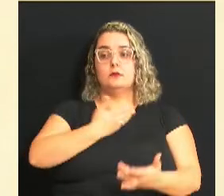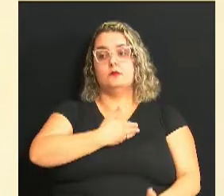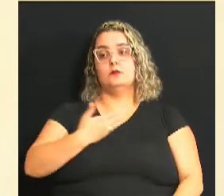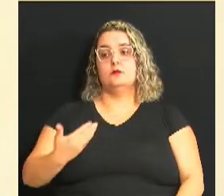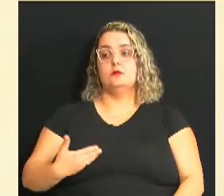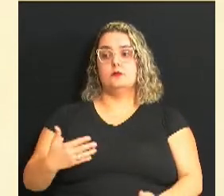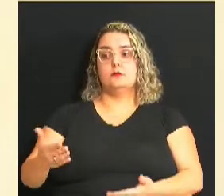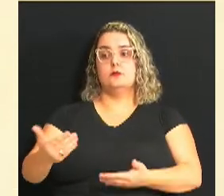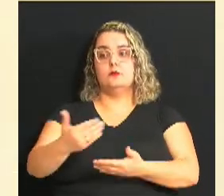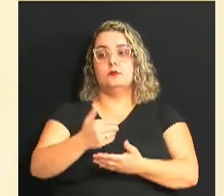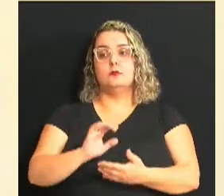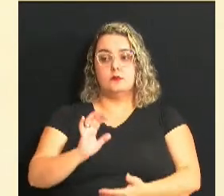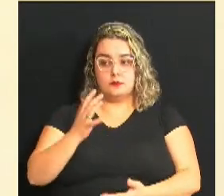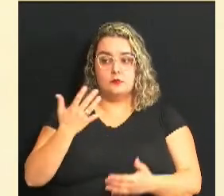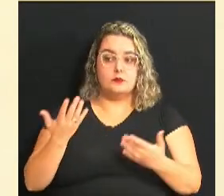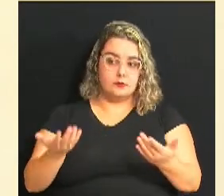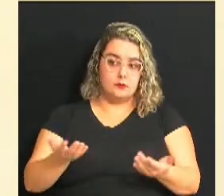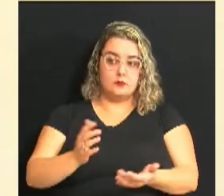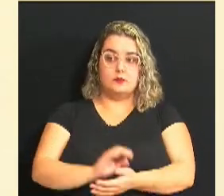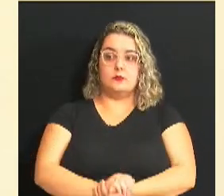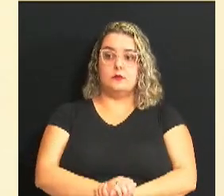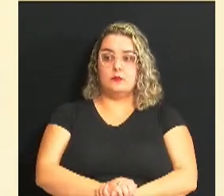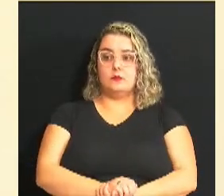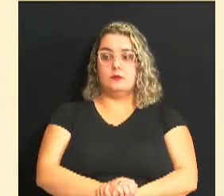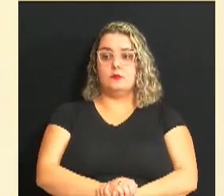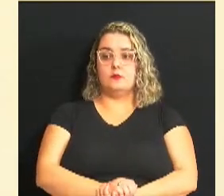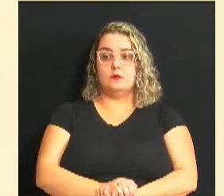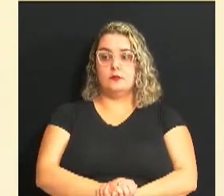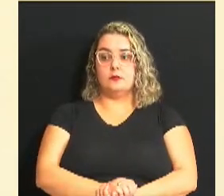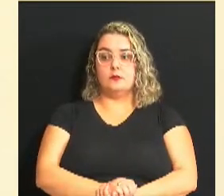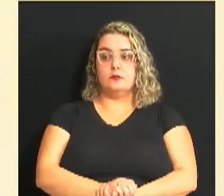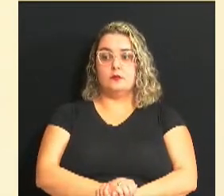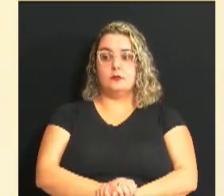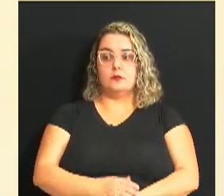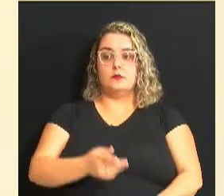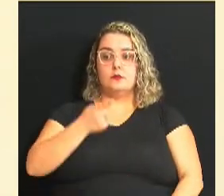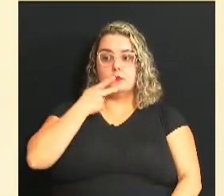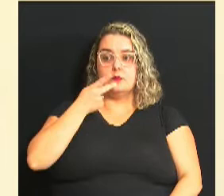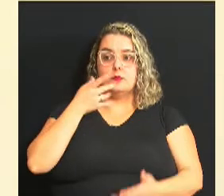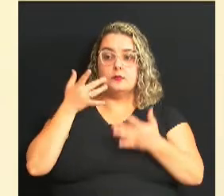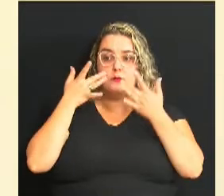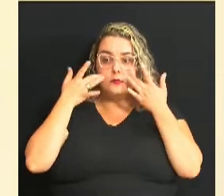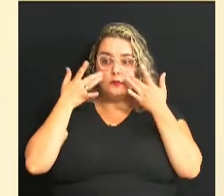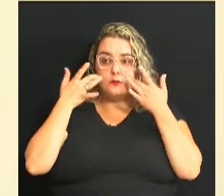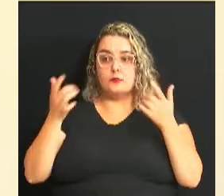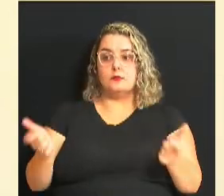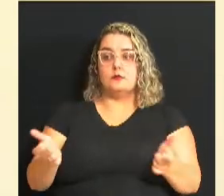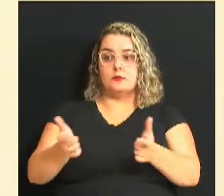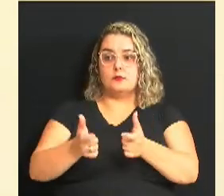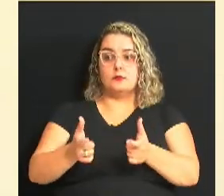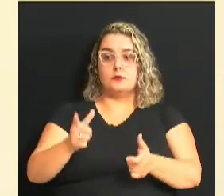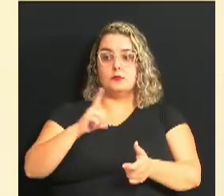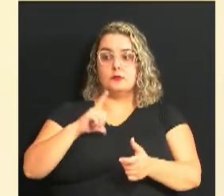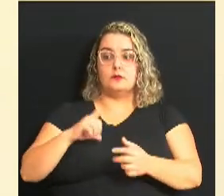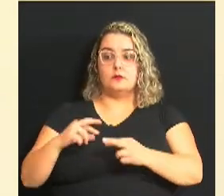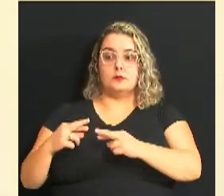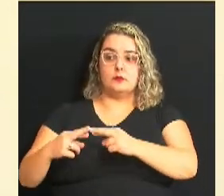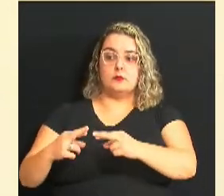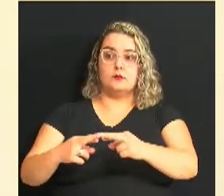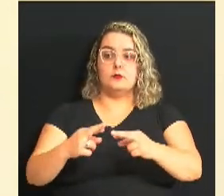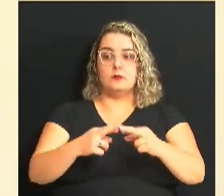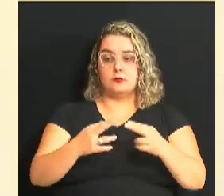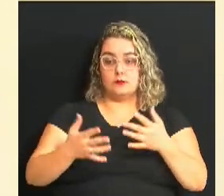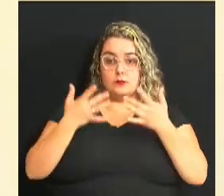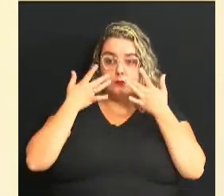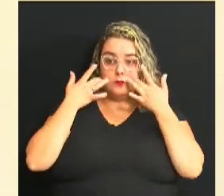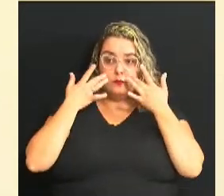acolhem. E aí, para falar também desses teatros pequenos, a gente tem uma rede de teatros pequenos na cidade